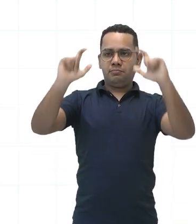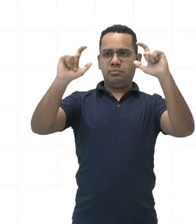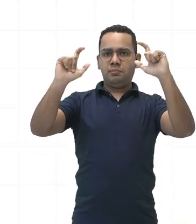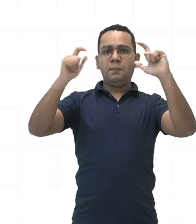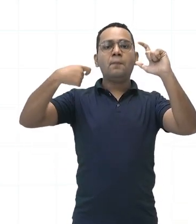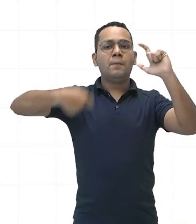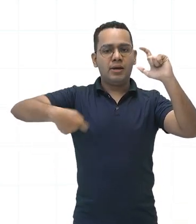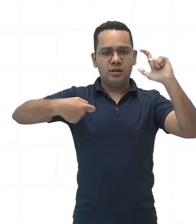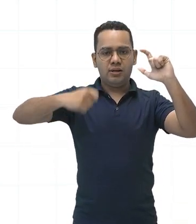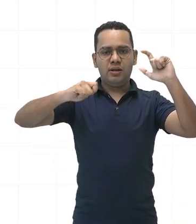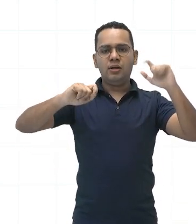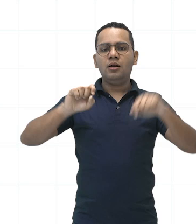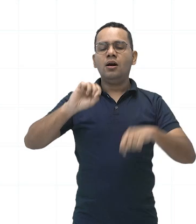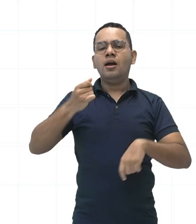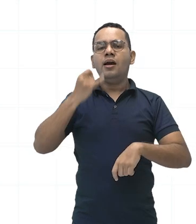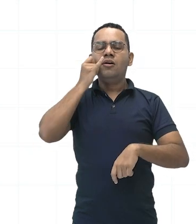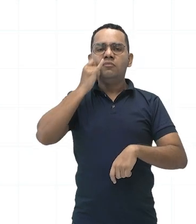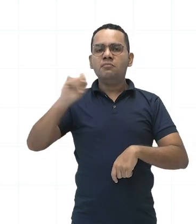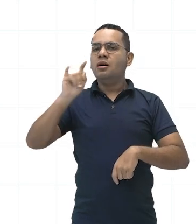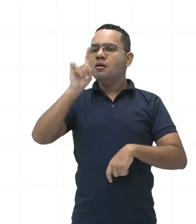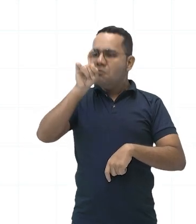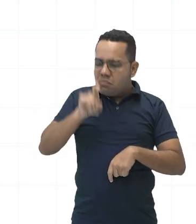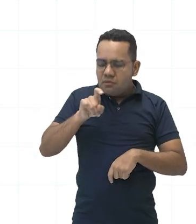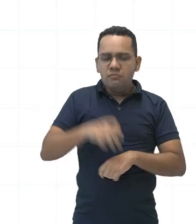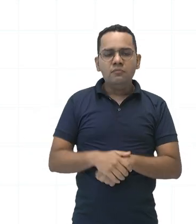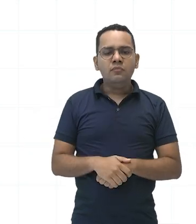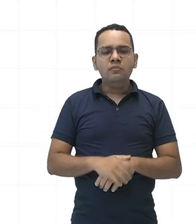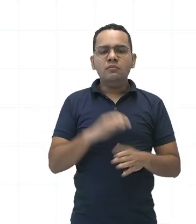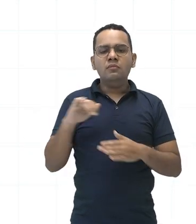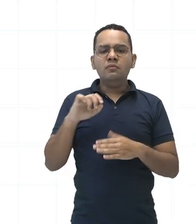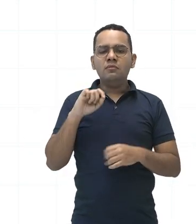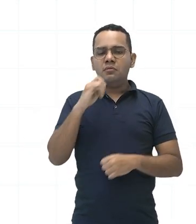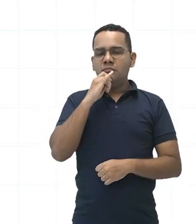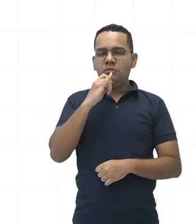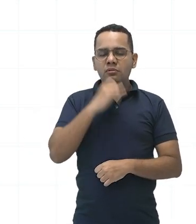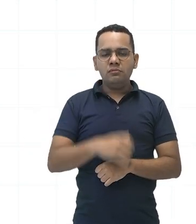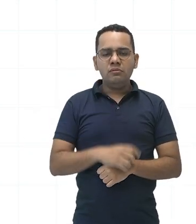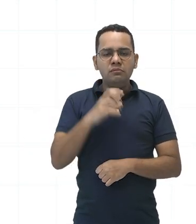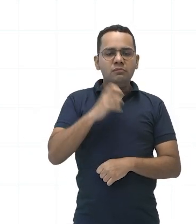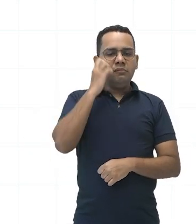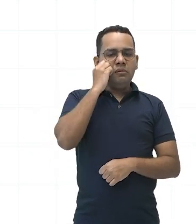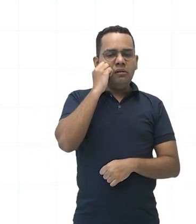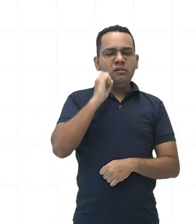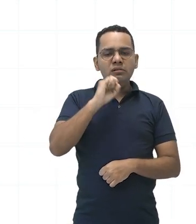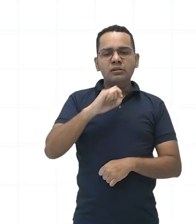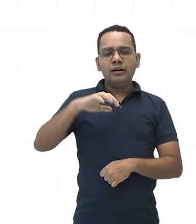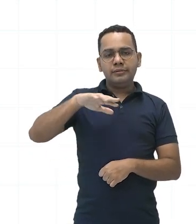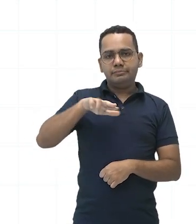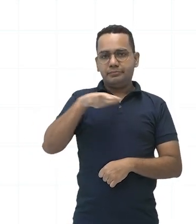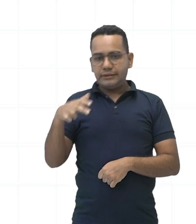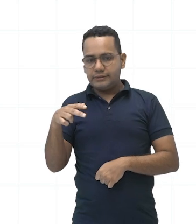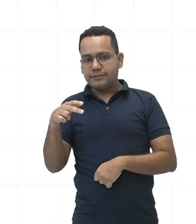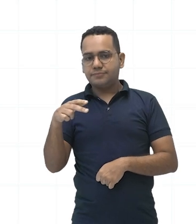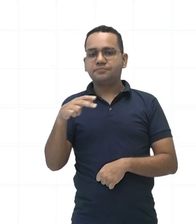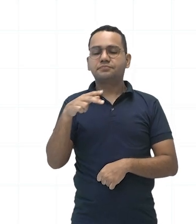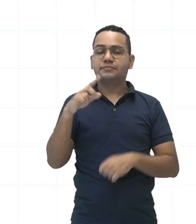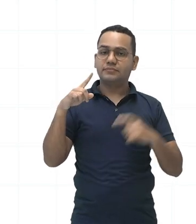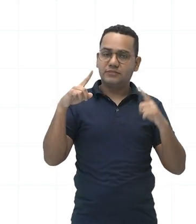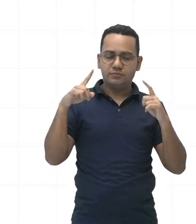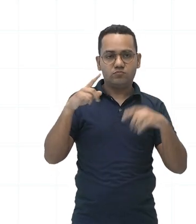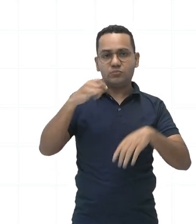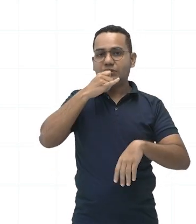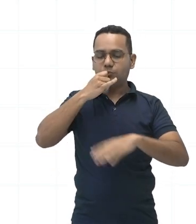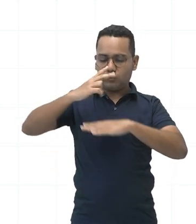evite curvar a cabeça. Para dormir, a posição de bruços não é aconselhável porque força a coluna.